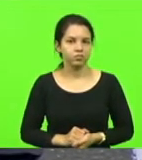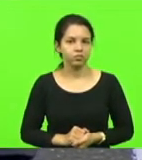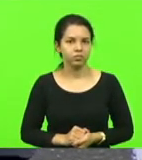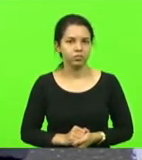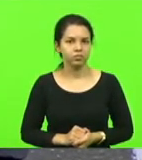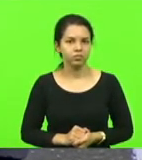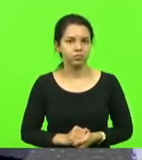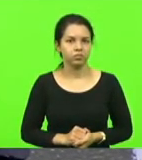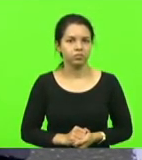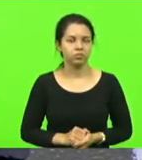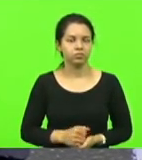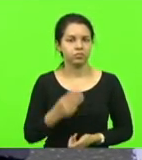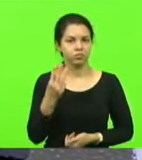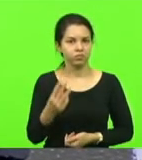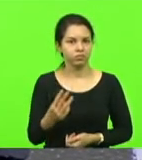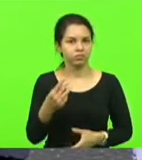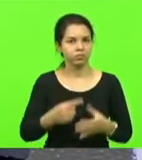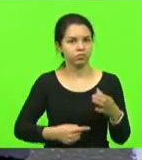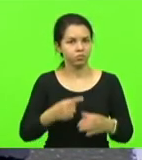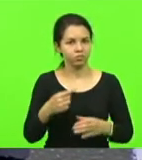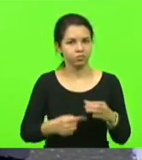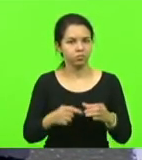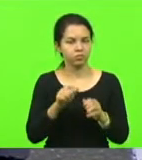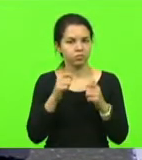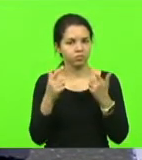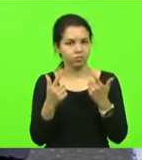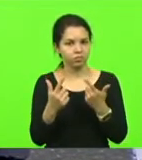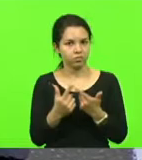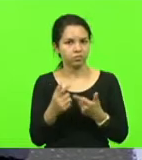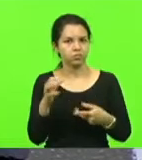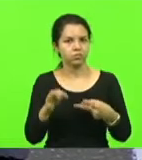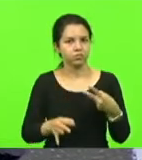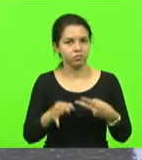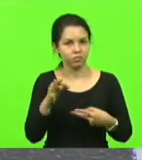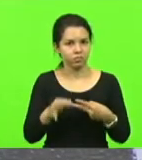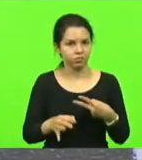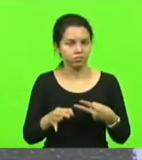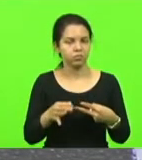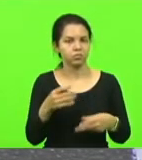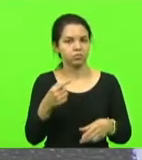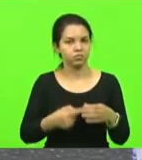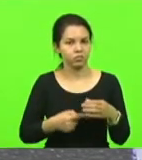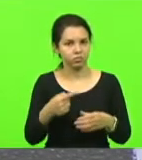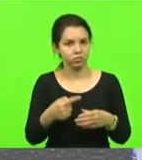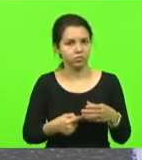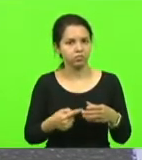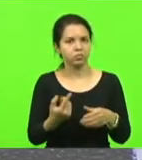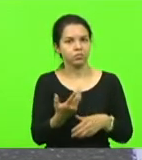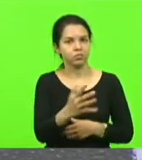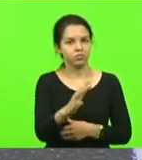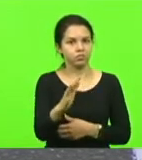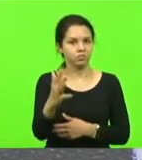por três comissões desta casa, Comissão de Justiça, Comissão de Meio Ambiente e de Agricultura,